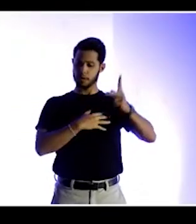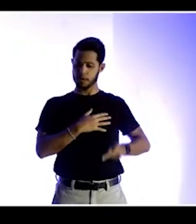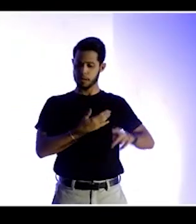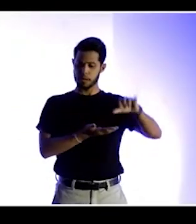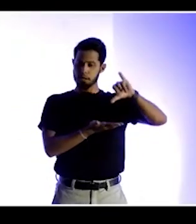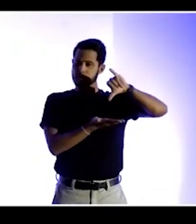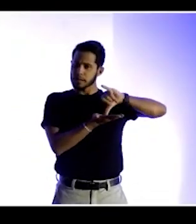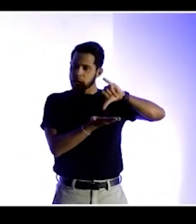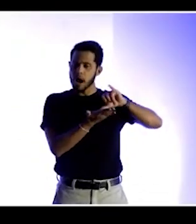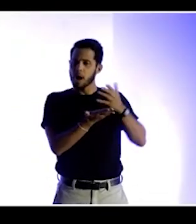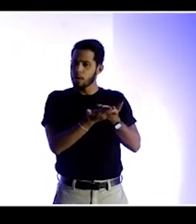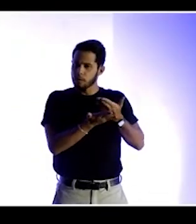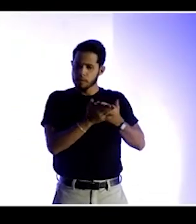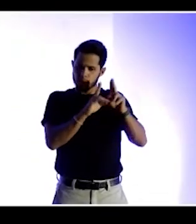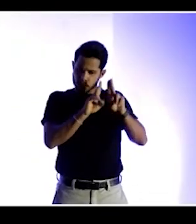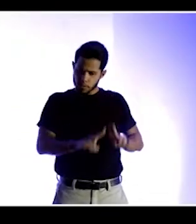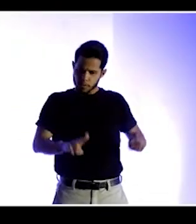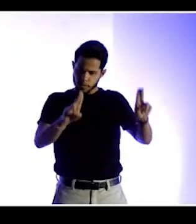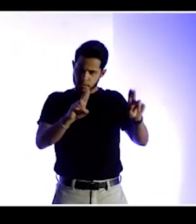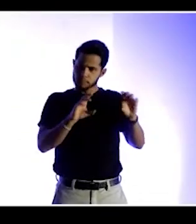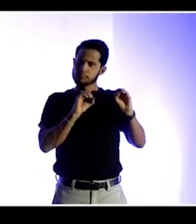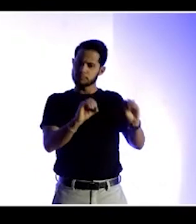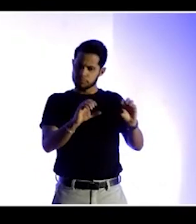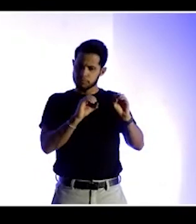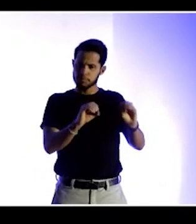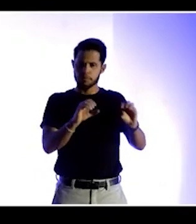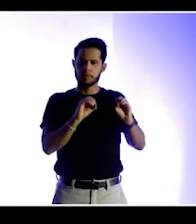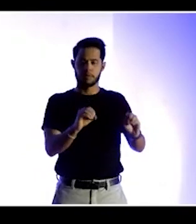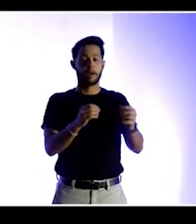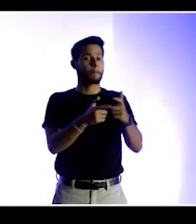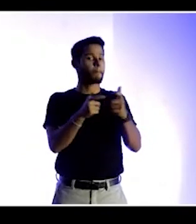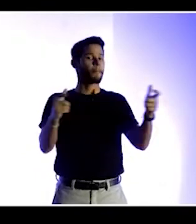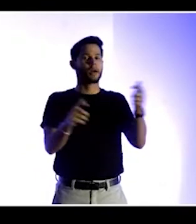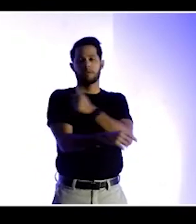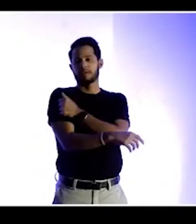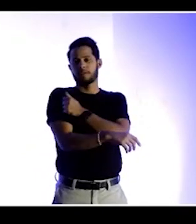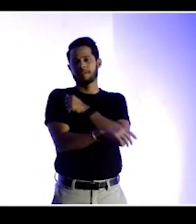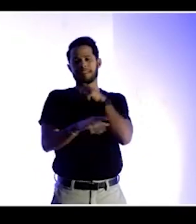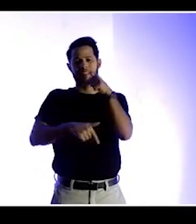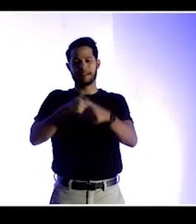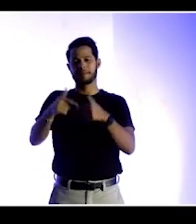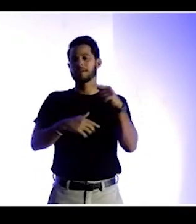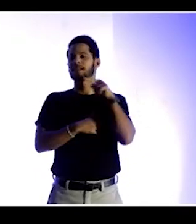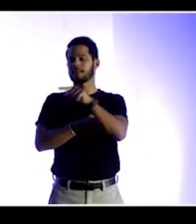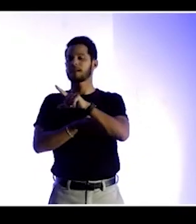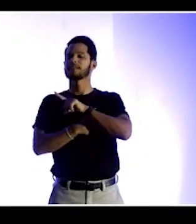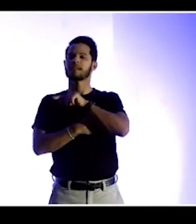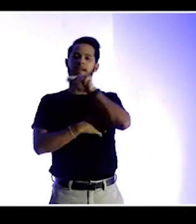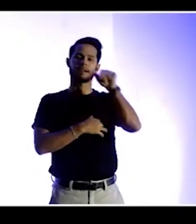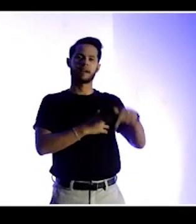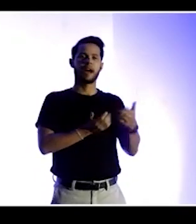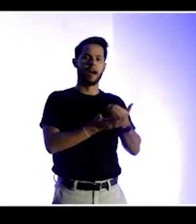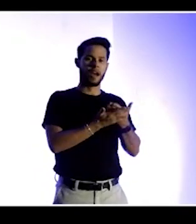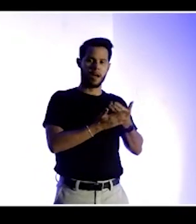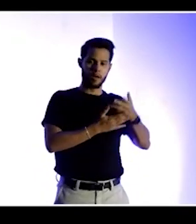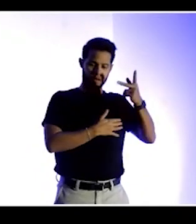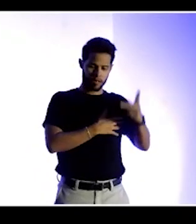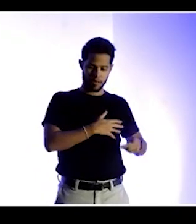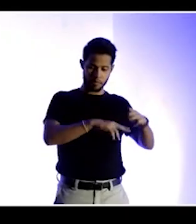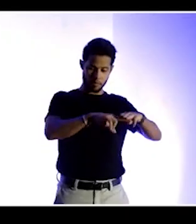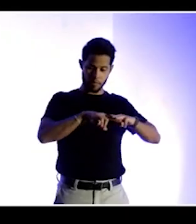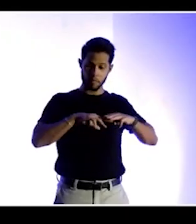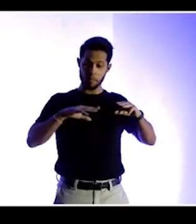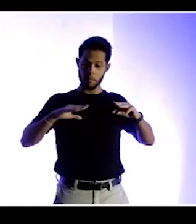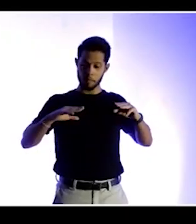Central. Boa parte das pessoas que trabalham lá são alunos e que têm aulas aqui no Campo Central. Então, mesmo o Ministério da Ciência, Tecnologia e